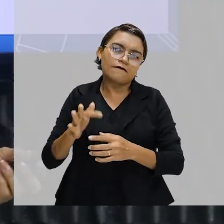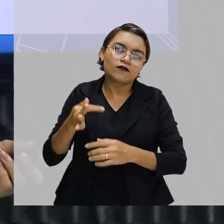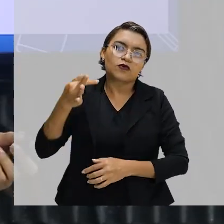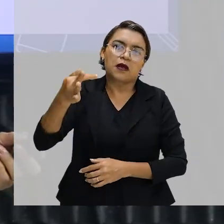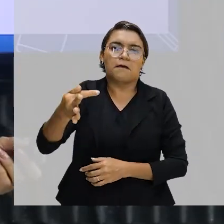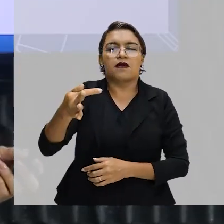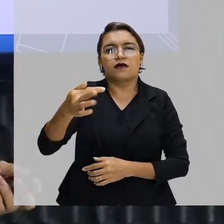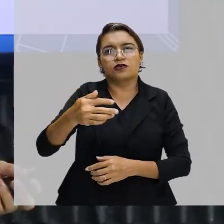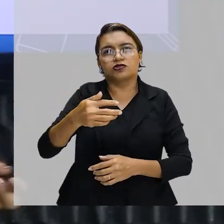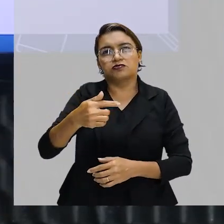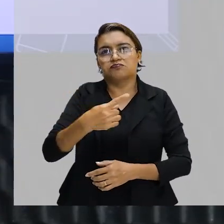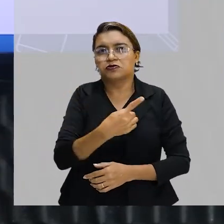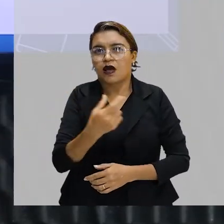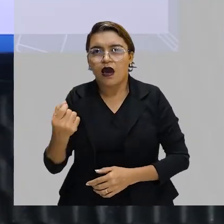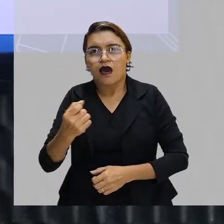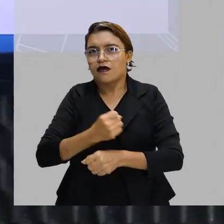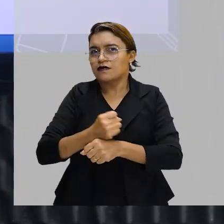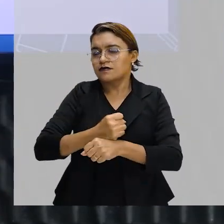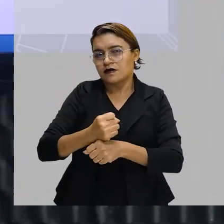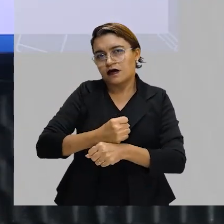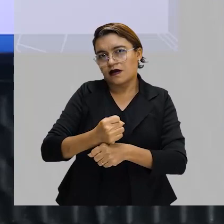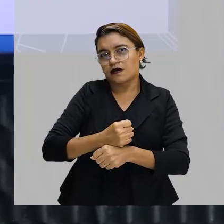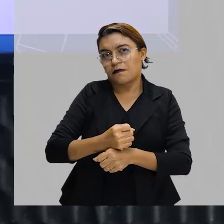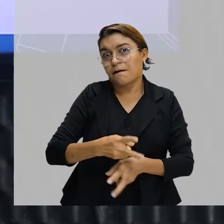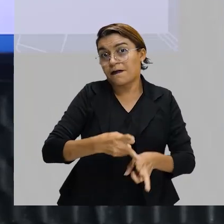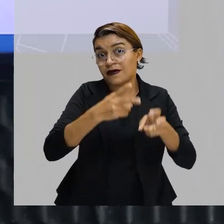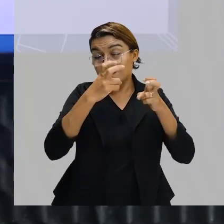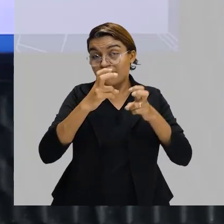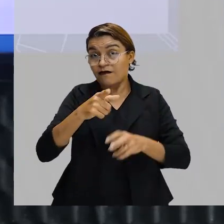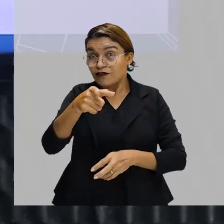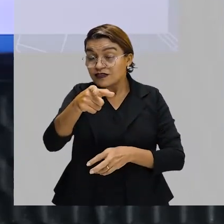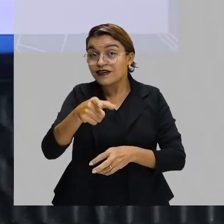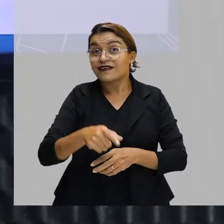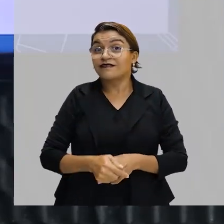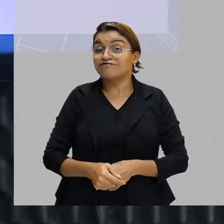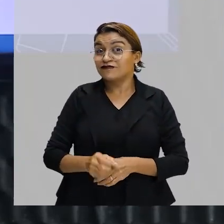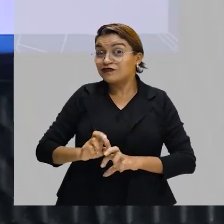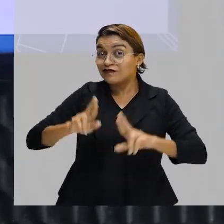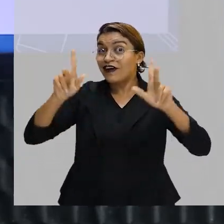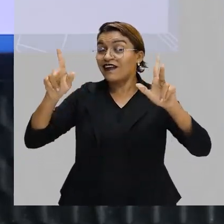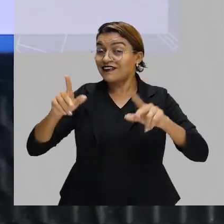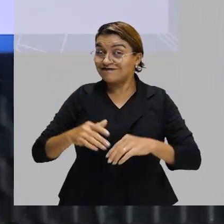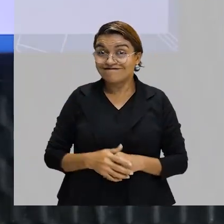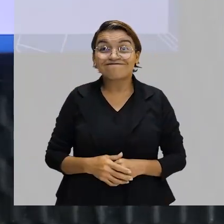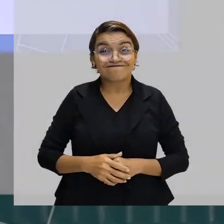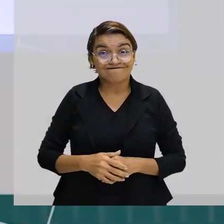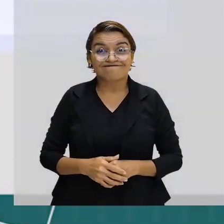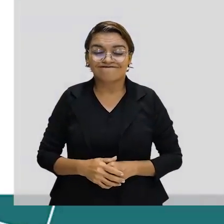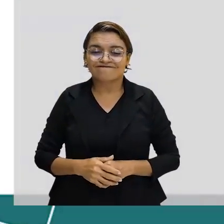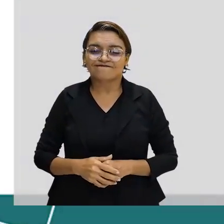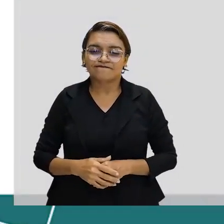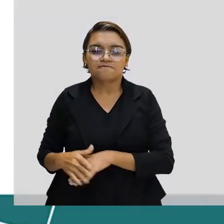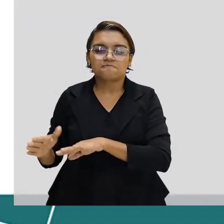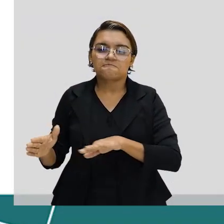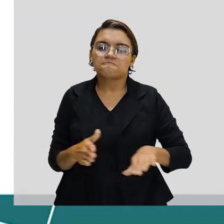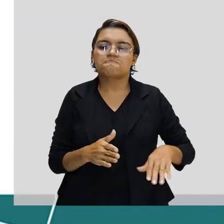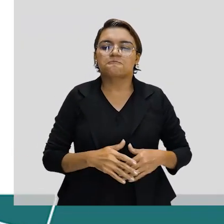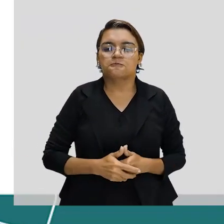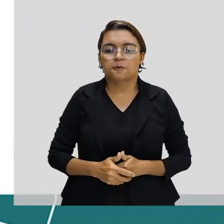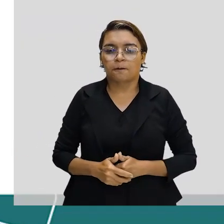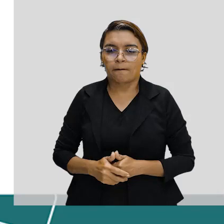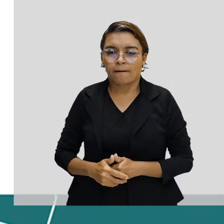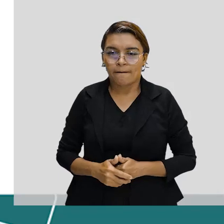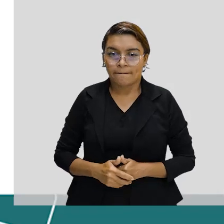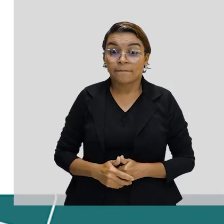achar você careta, assim como você acha seus pais hoje. Sabiam disso? Pois é, isso é uma verdade. Aqui nós temos